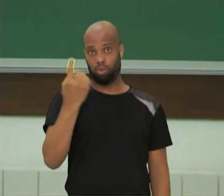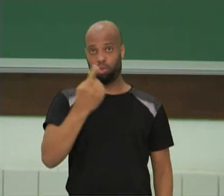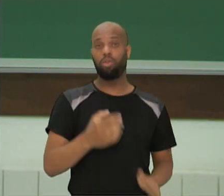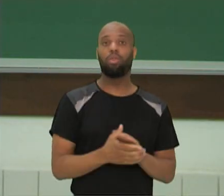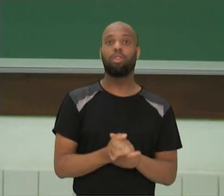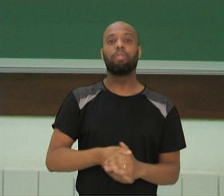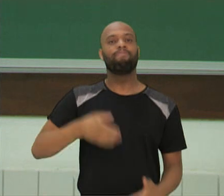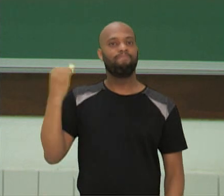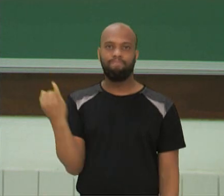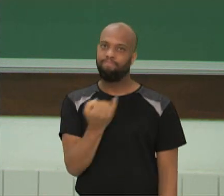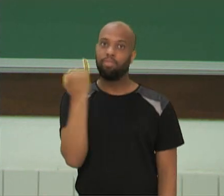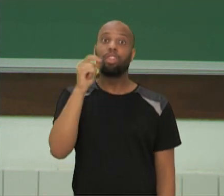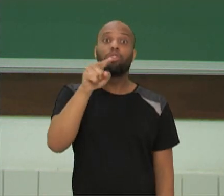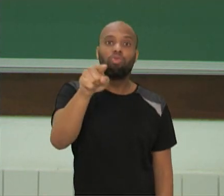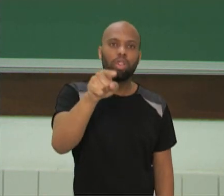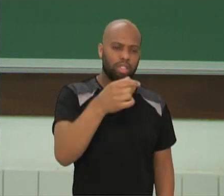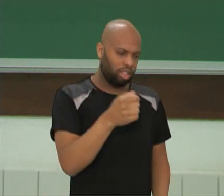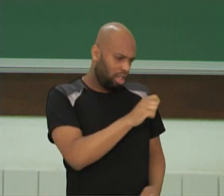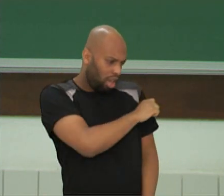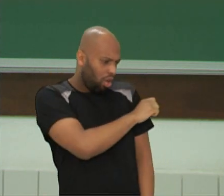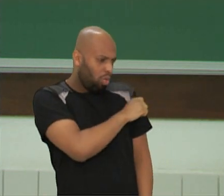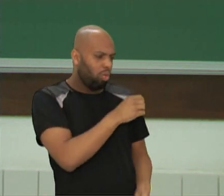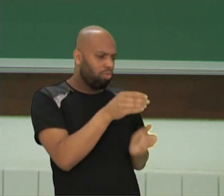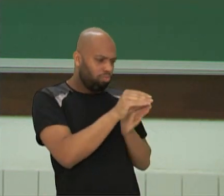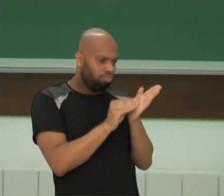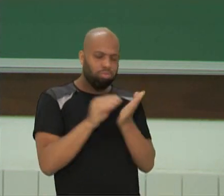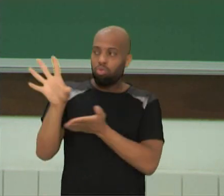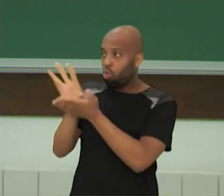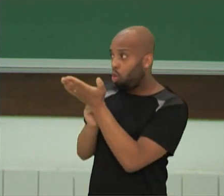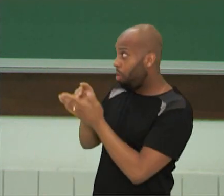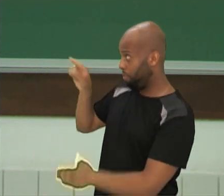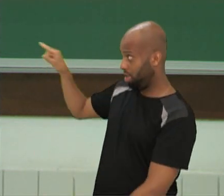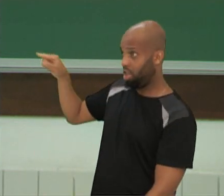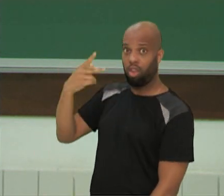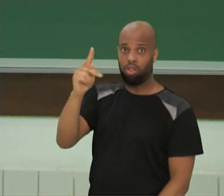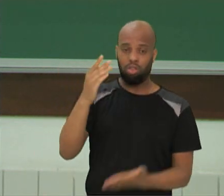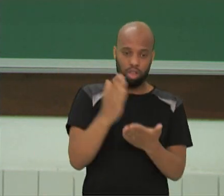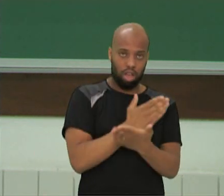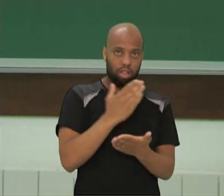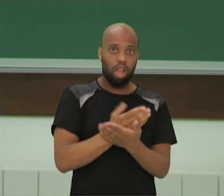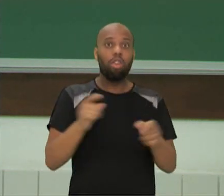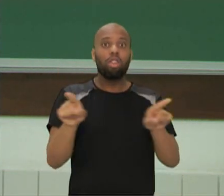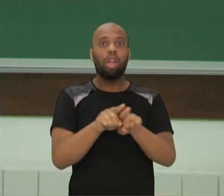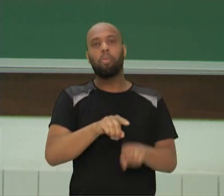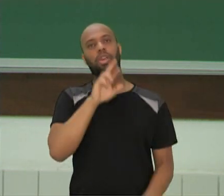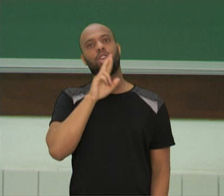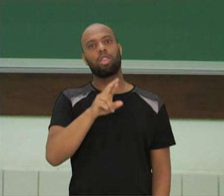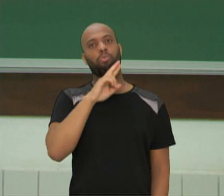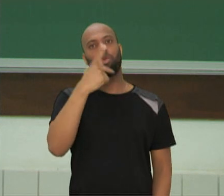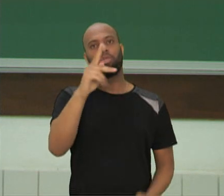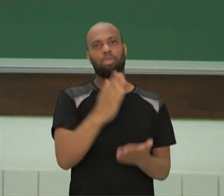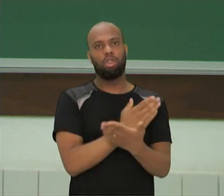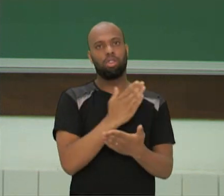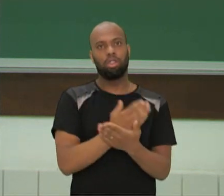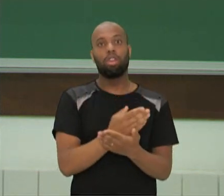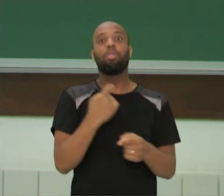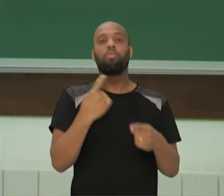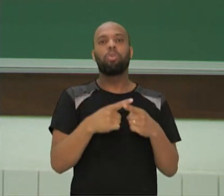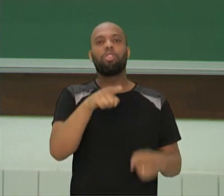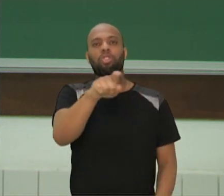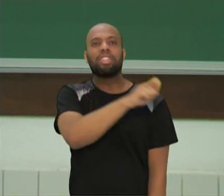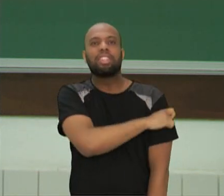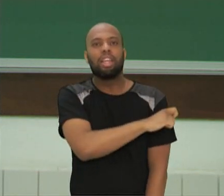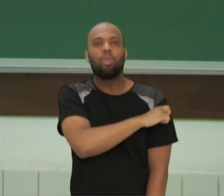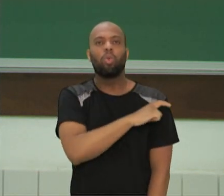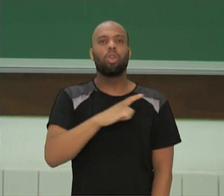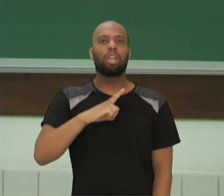agora é muito importante você, estudante, anotar essa questão no seu caderno e responder essa questão também no seu caderno. E você, estudante,